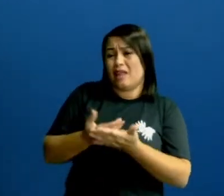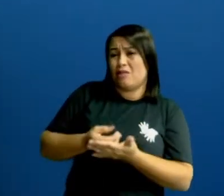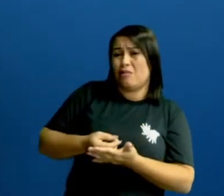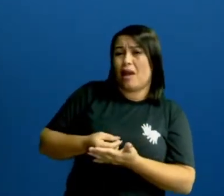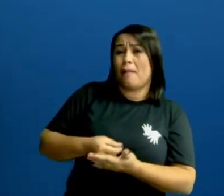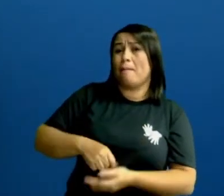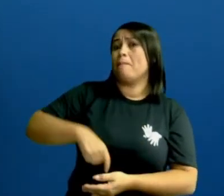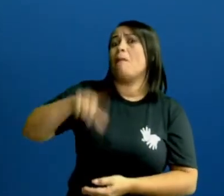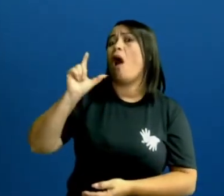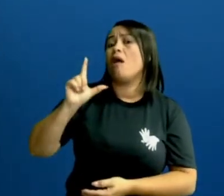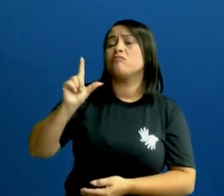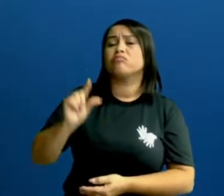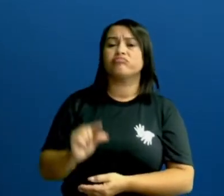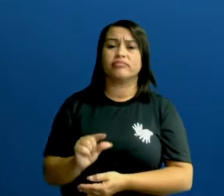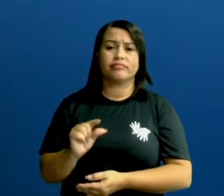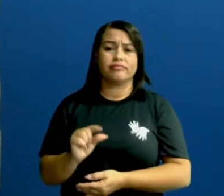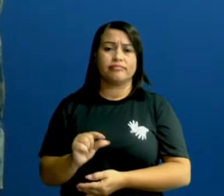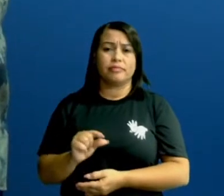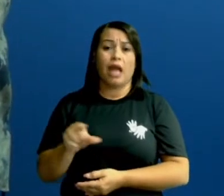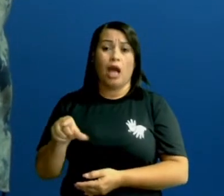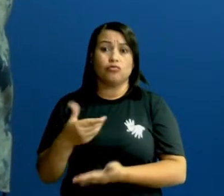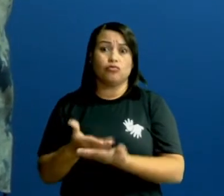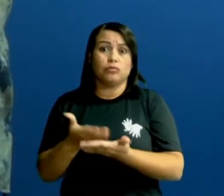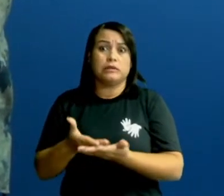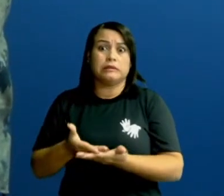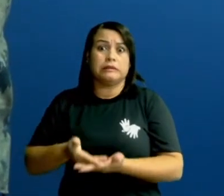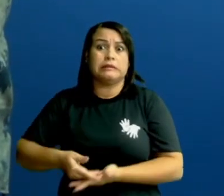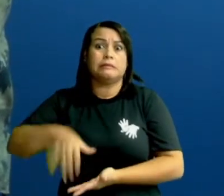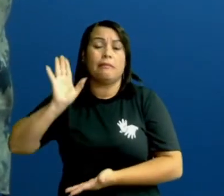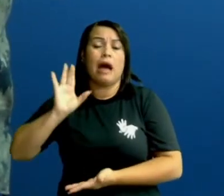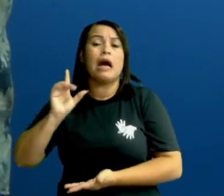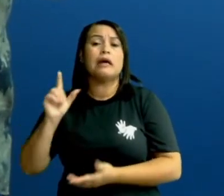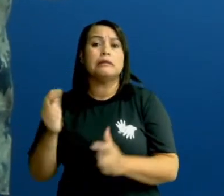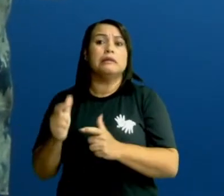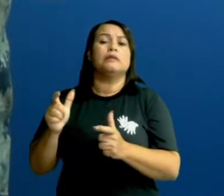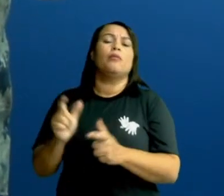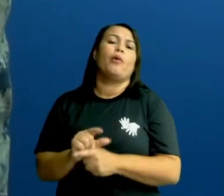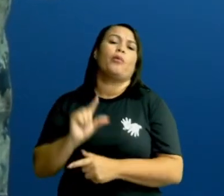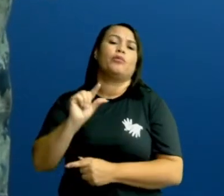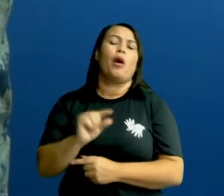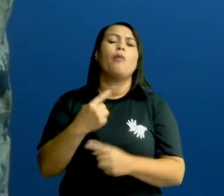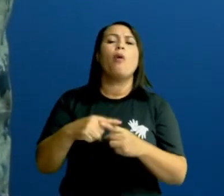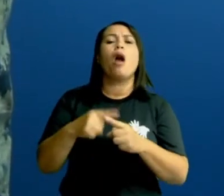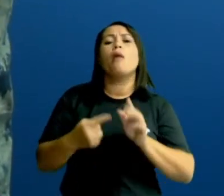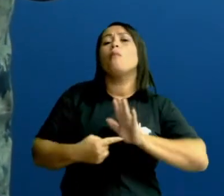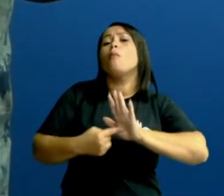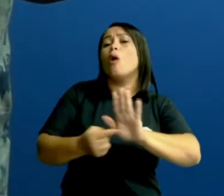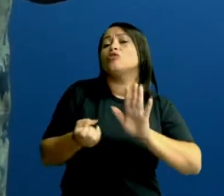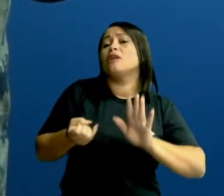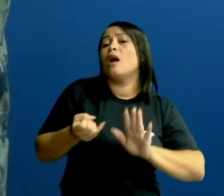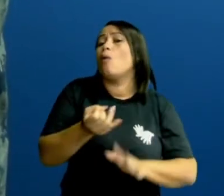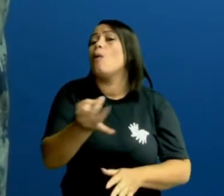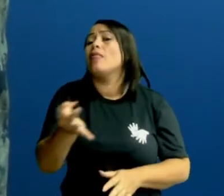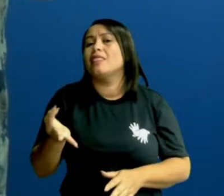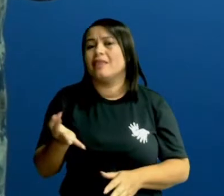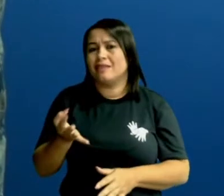estudaram. Então, pouco é um adjunto adverbial de intensidade, porque ele mostra a quantidade, a proporção